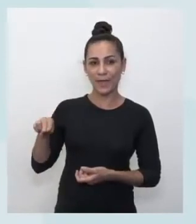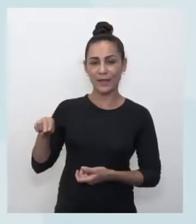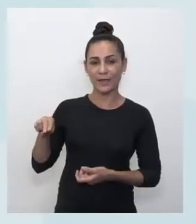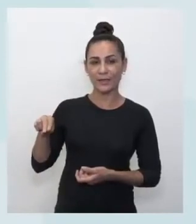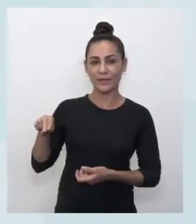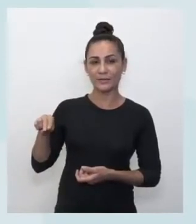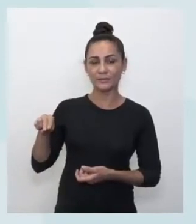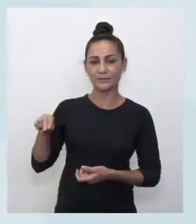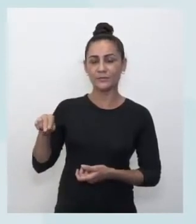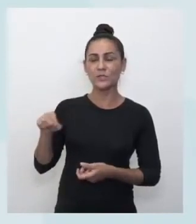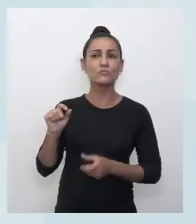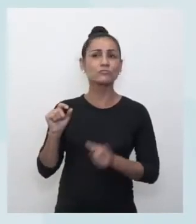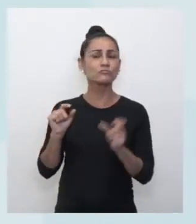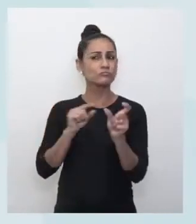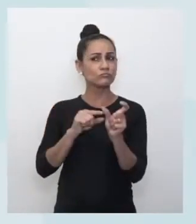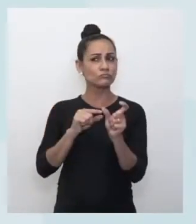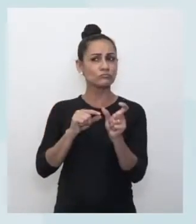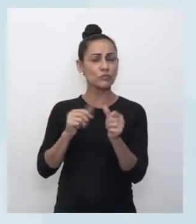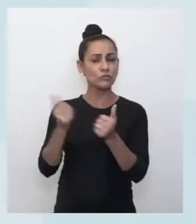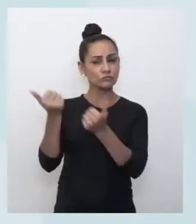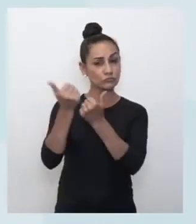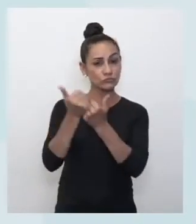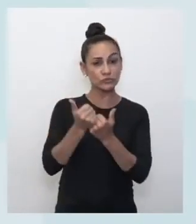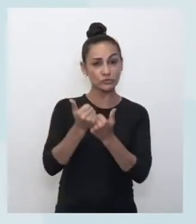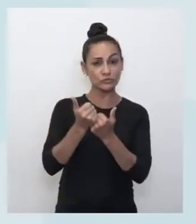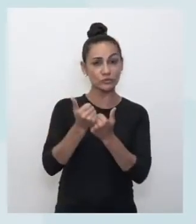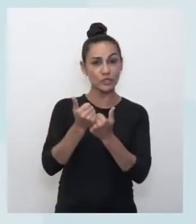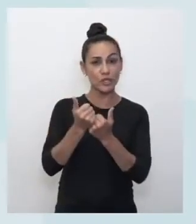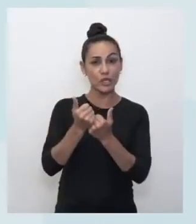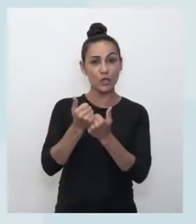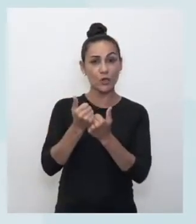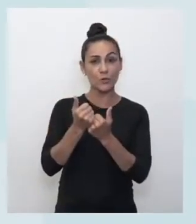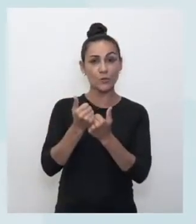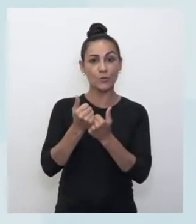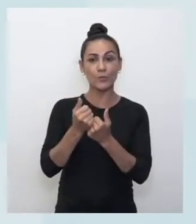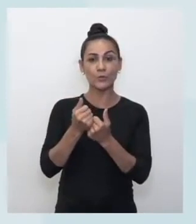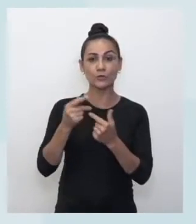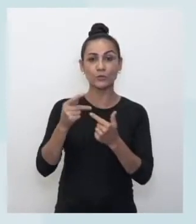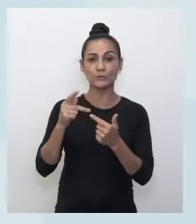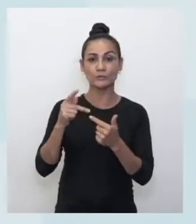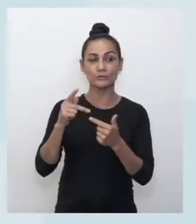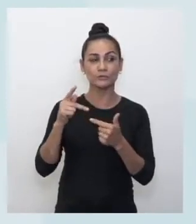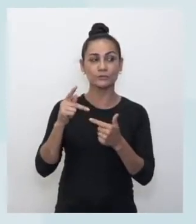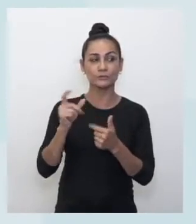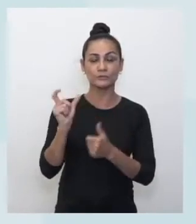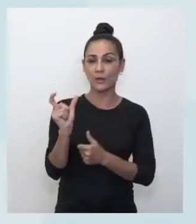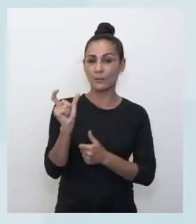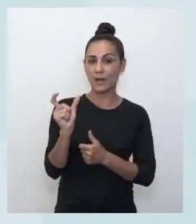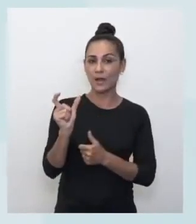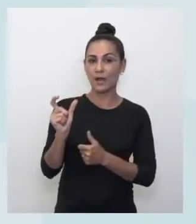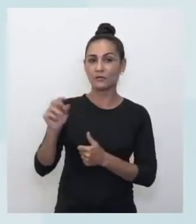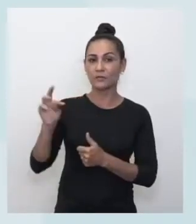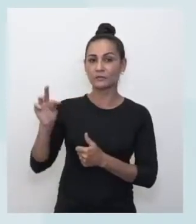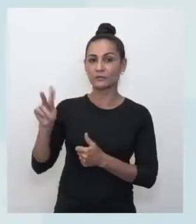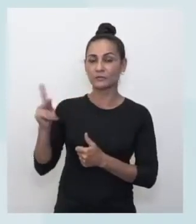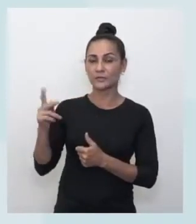men, eu posso substituir por aquele pronomezinho que nós já conhecemos. They, que aqui no